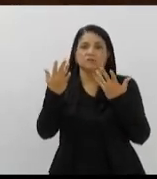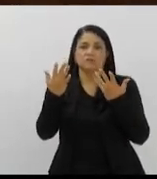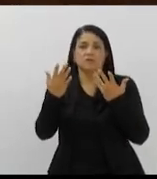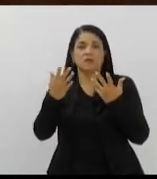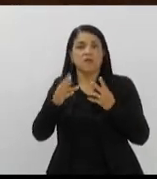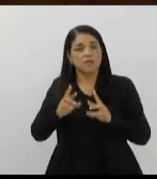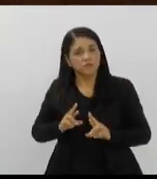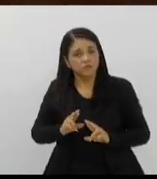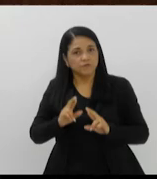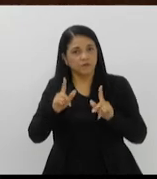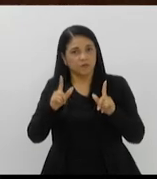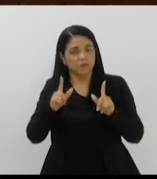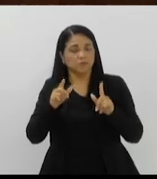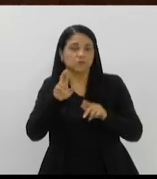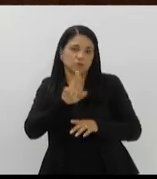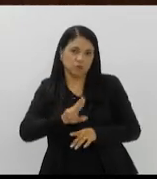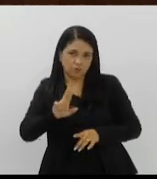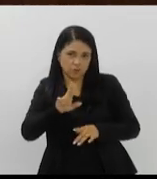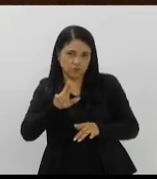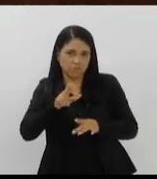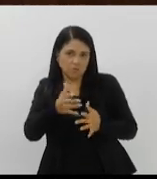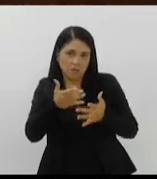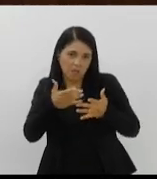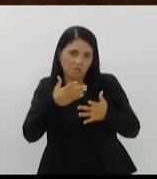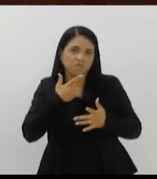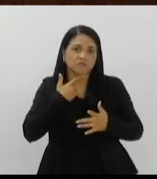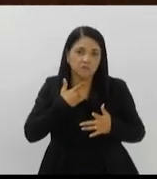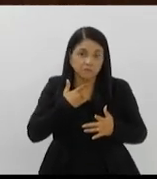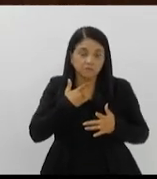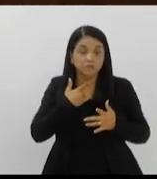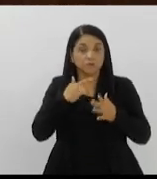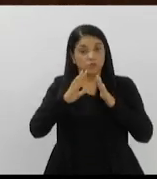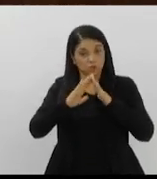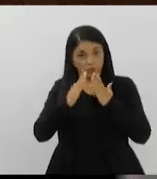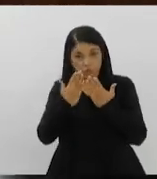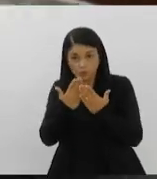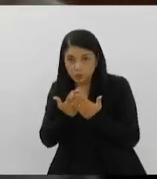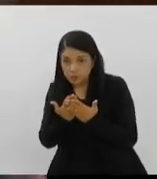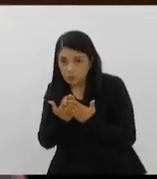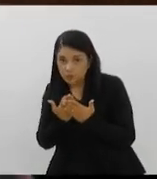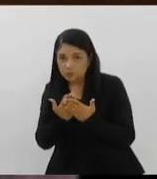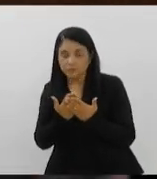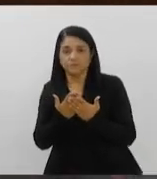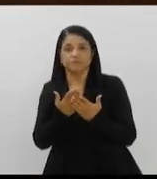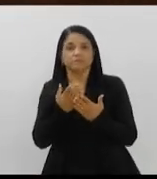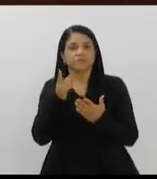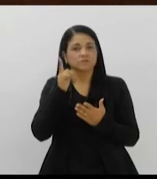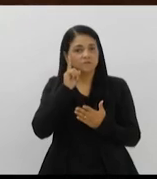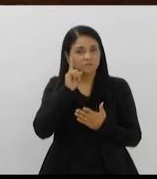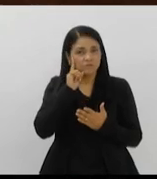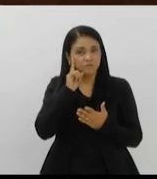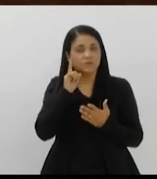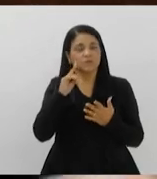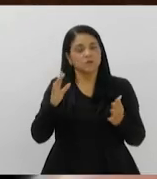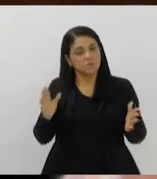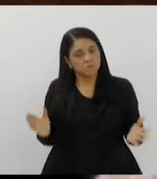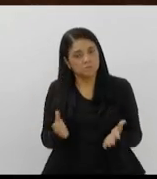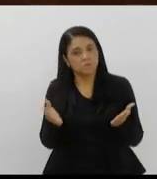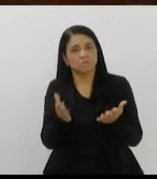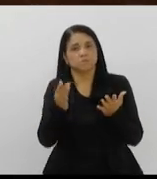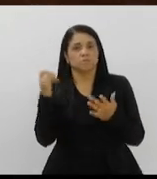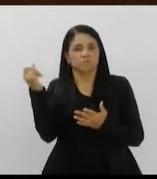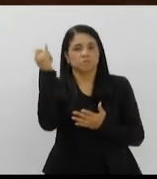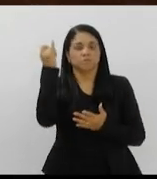cada um usa o que quiser. Agora, nas nossas escolas, no nosso dia a dia, é muito importante o estímulo à alimentação